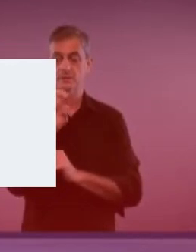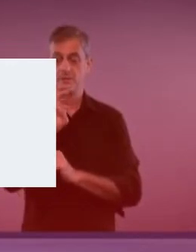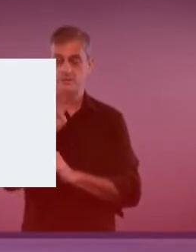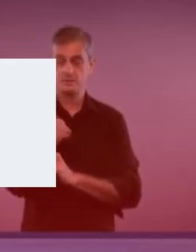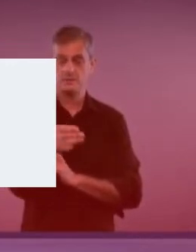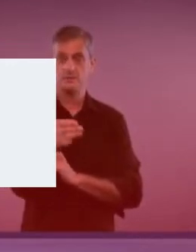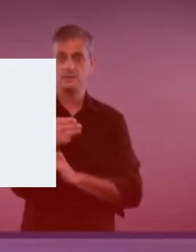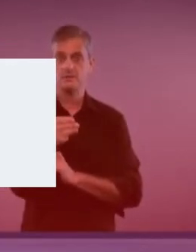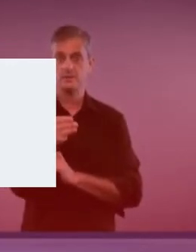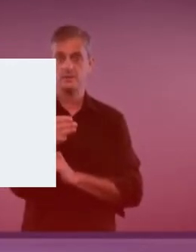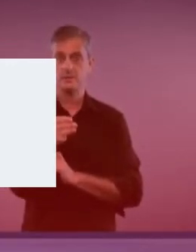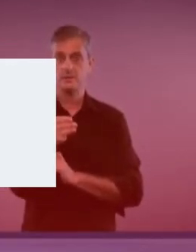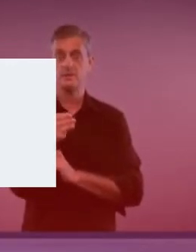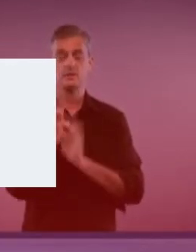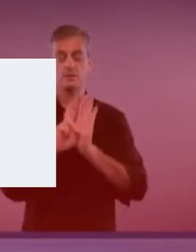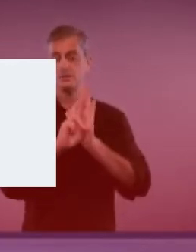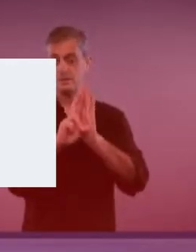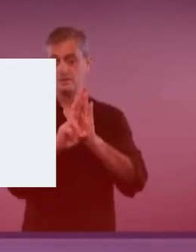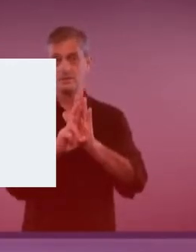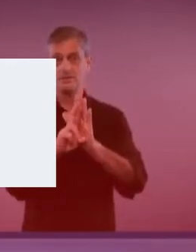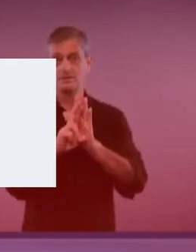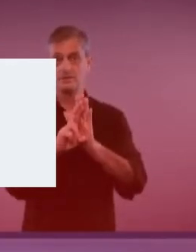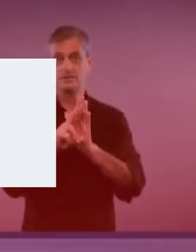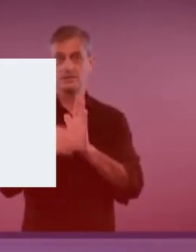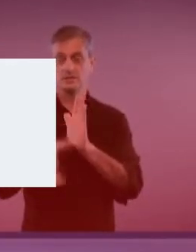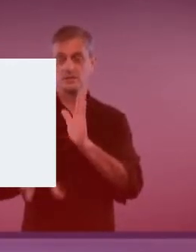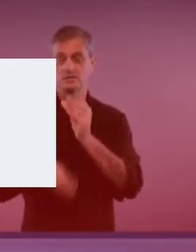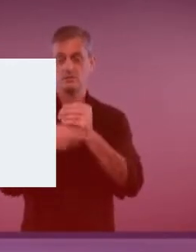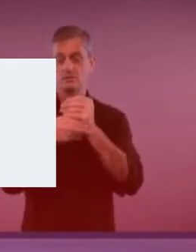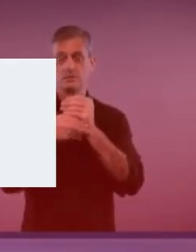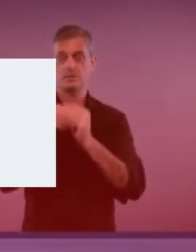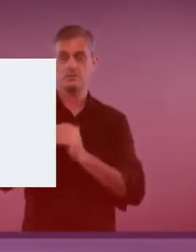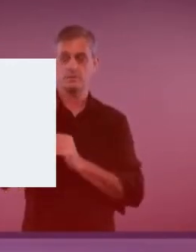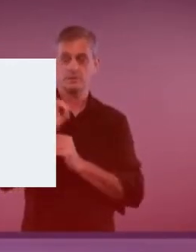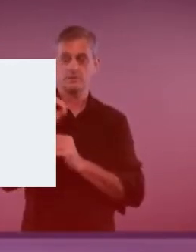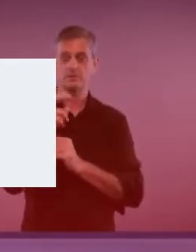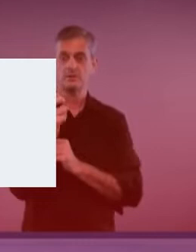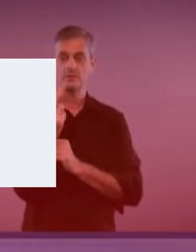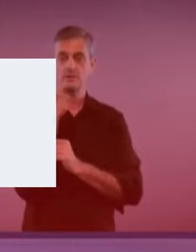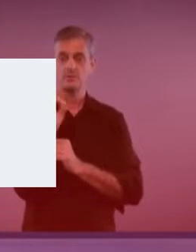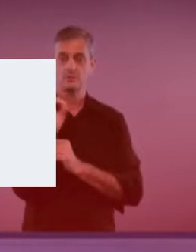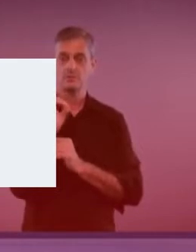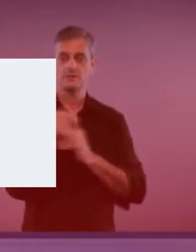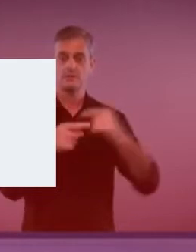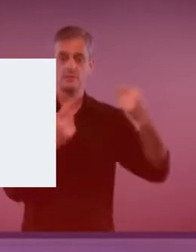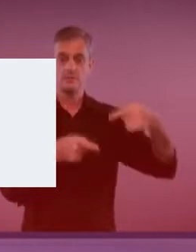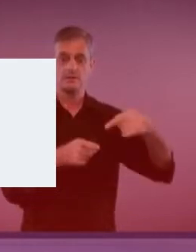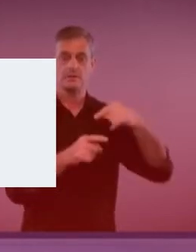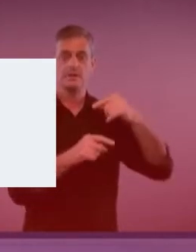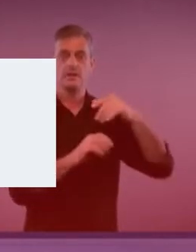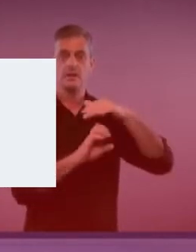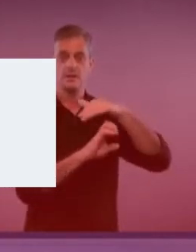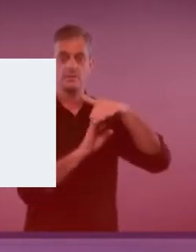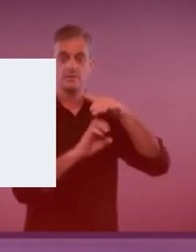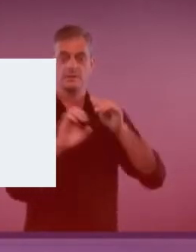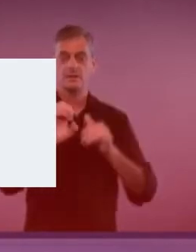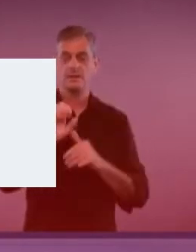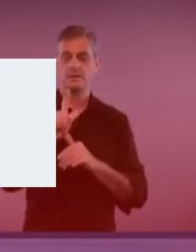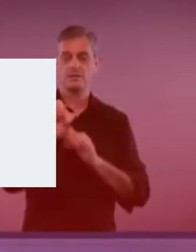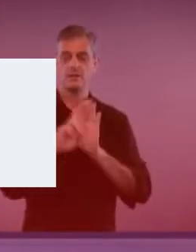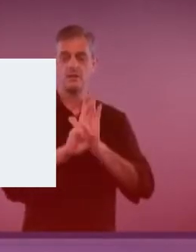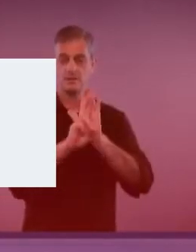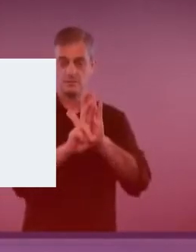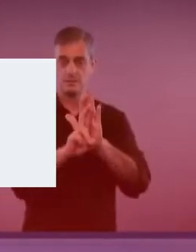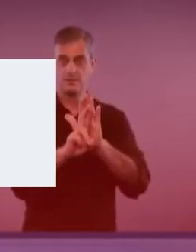R$ 7.652.000,00, o que representa um deságio de 27,92%, ofertado pela proponente AEGEA, aqui representada